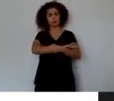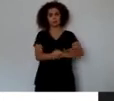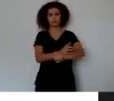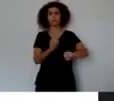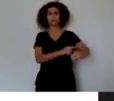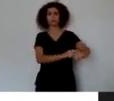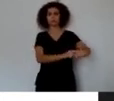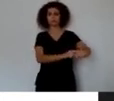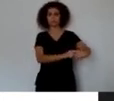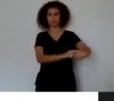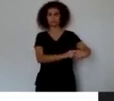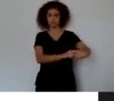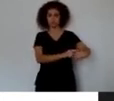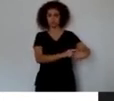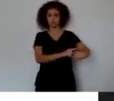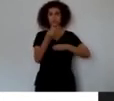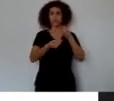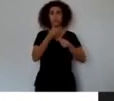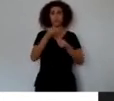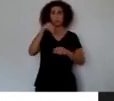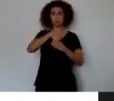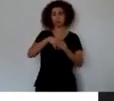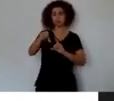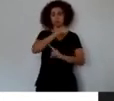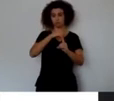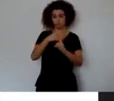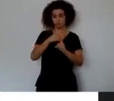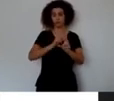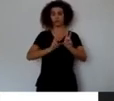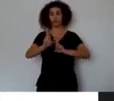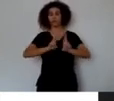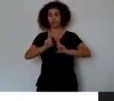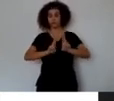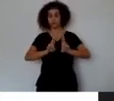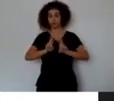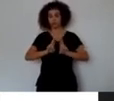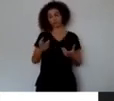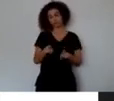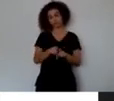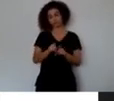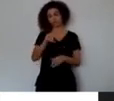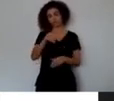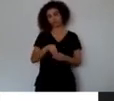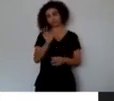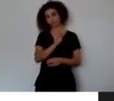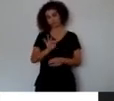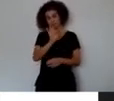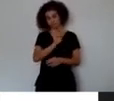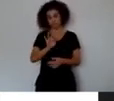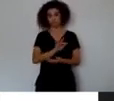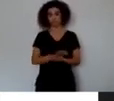nossa vida, em como ela está presente na sociedade, nas relações e nas instituições também. Um ponto que é